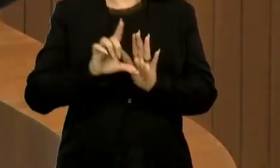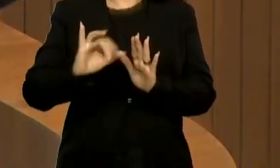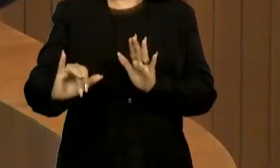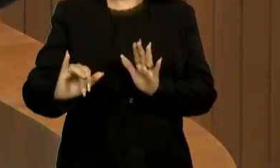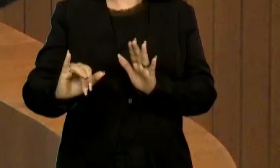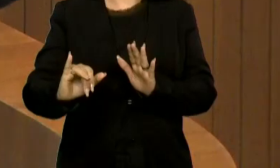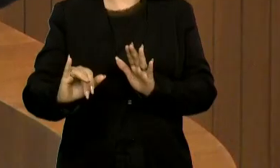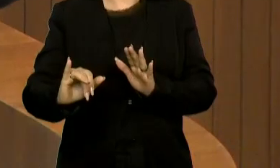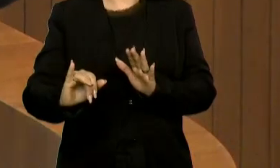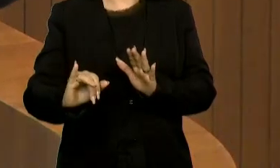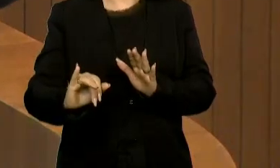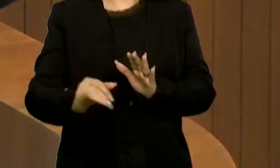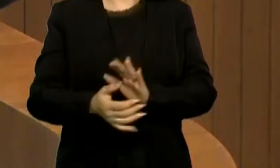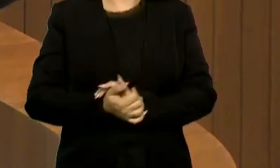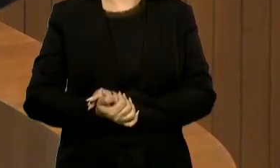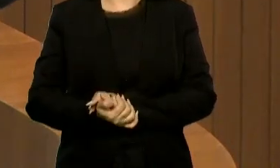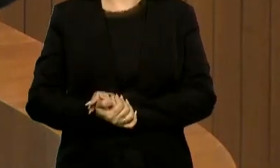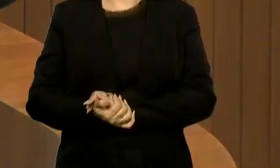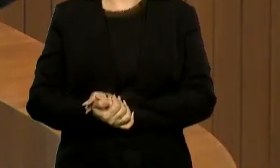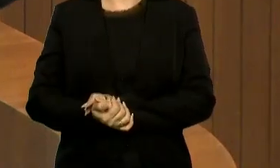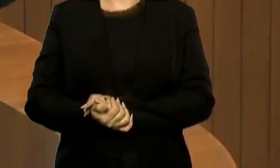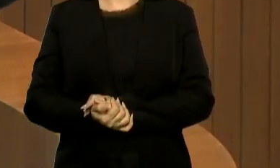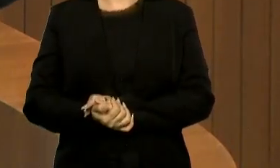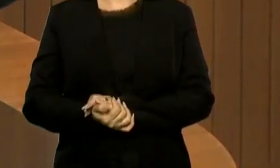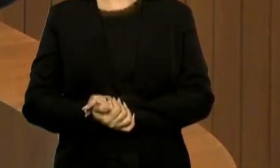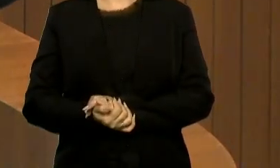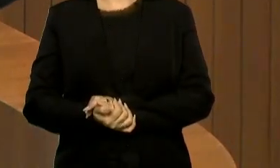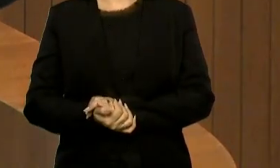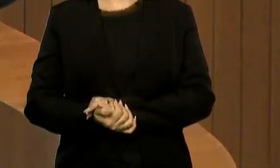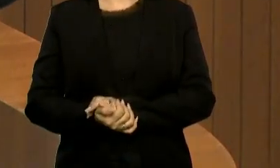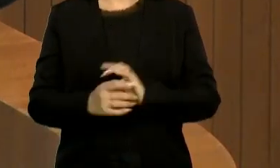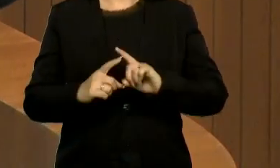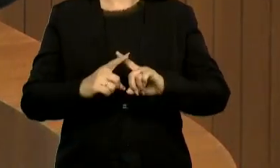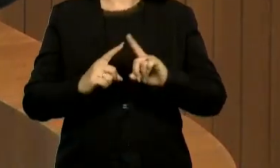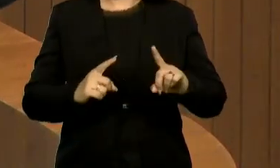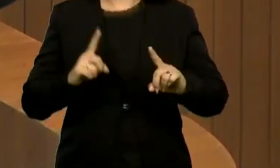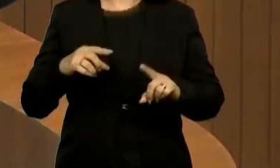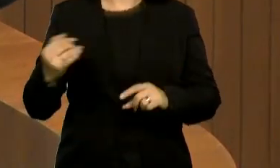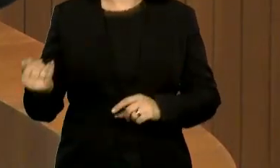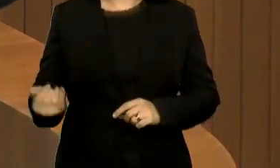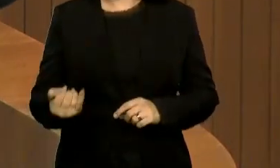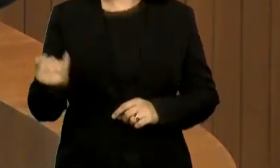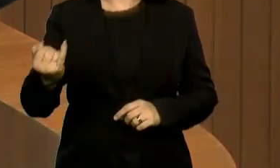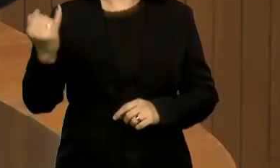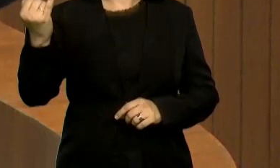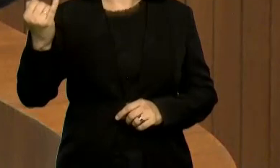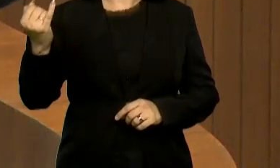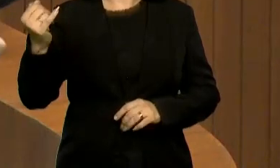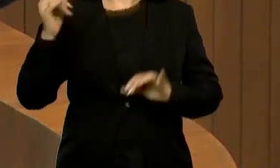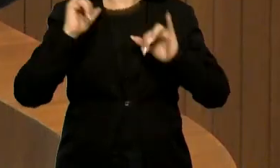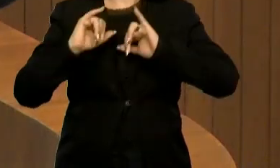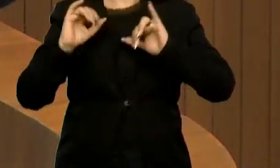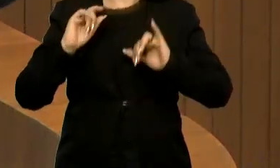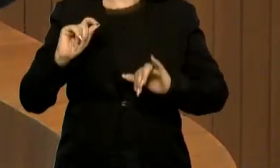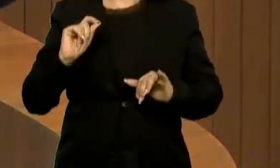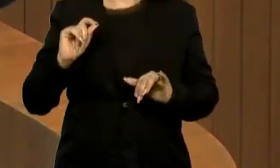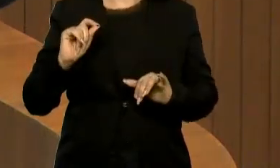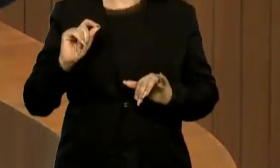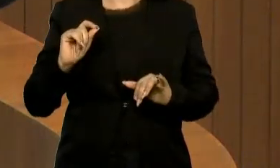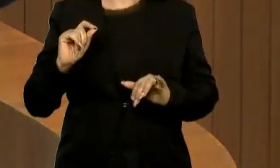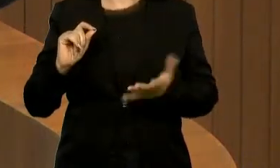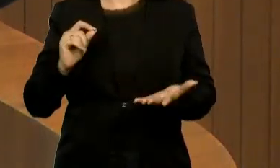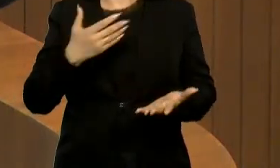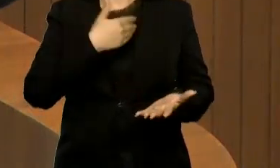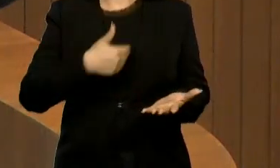isso, mas é importante relatar que não há, inclusive, nenhuma determinação do governador